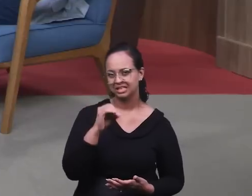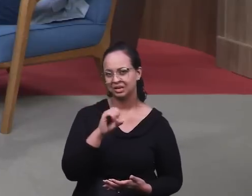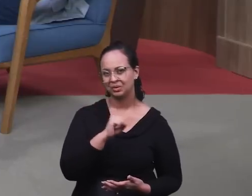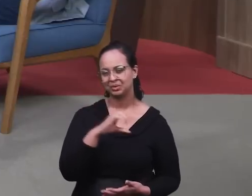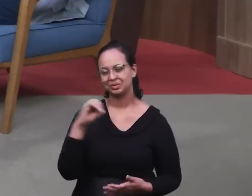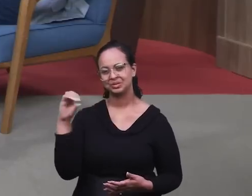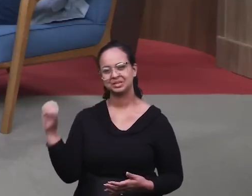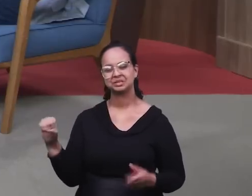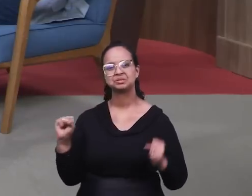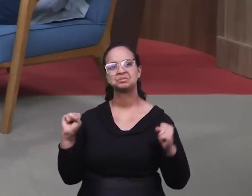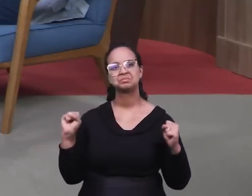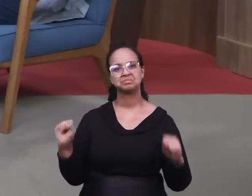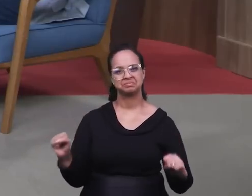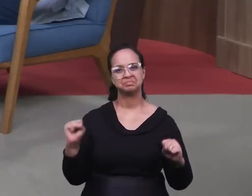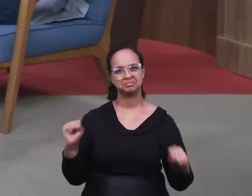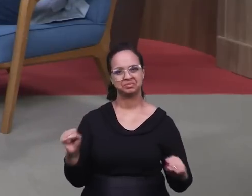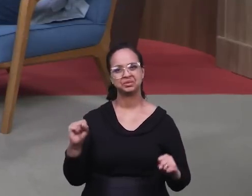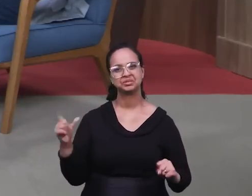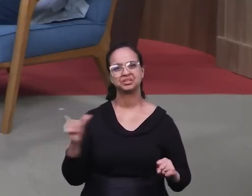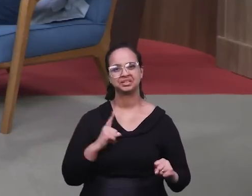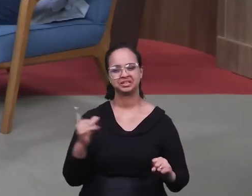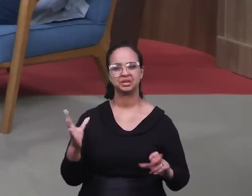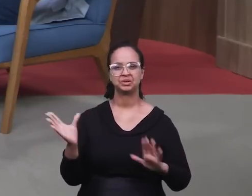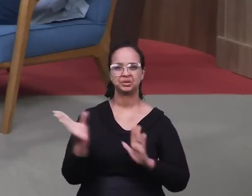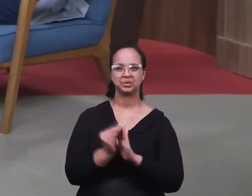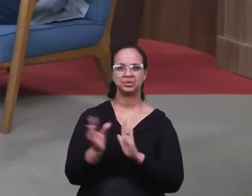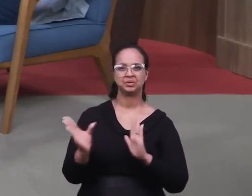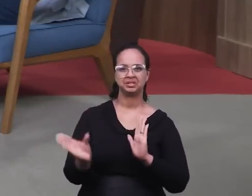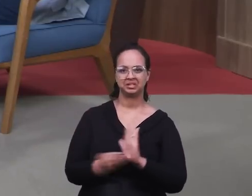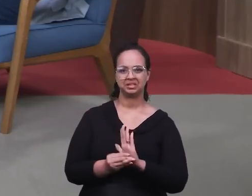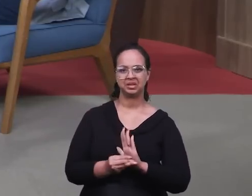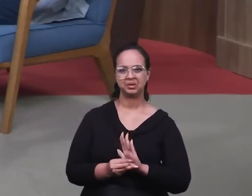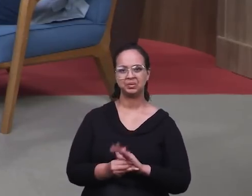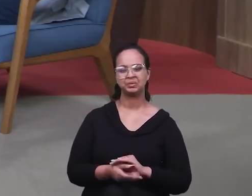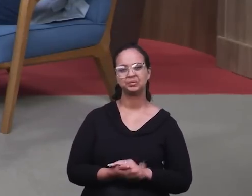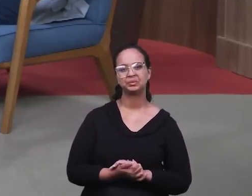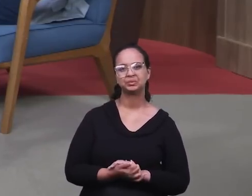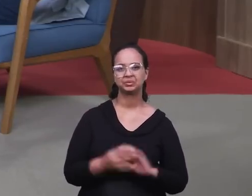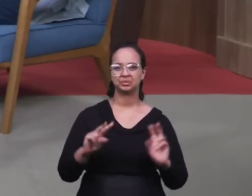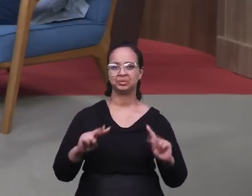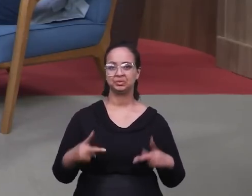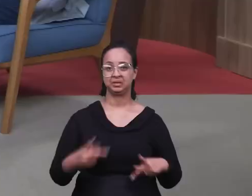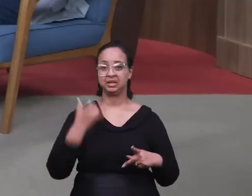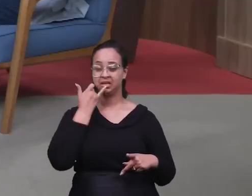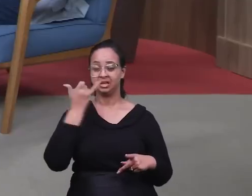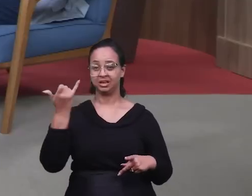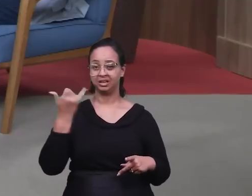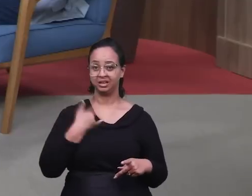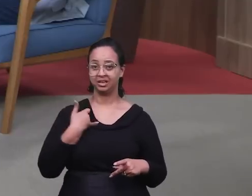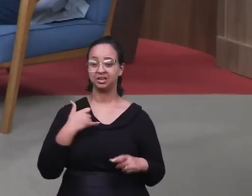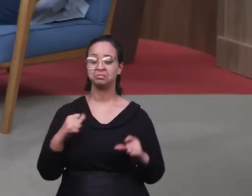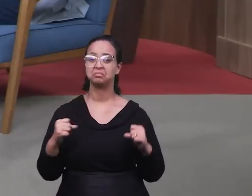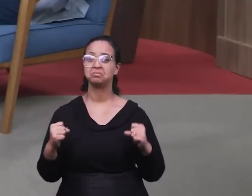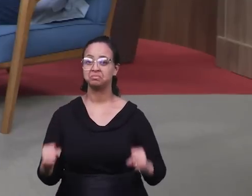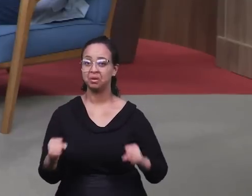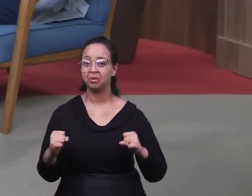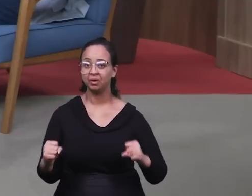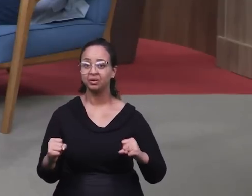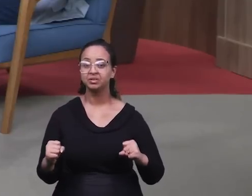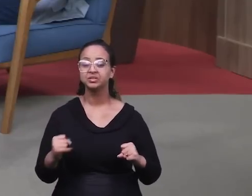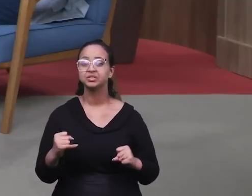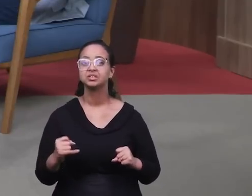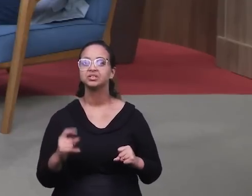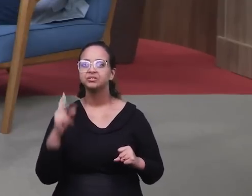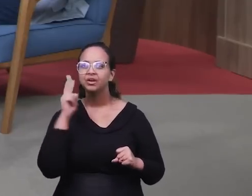um programa que tem esse conteúdo, que é o conteúdo que o programa chama Ligue 0800. Você acessa